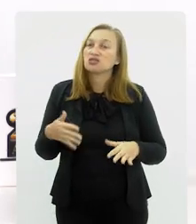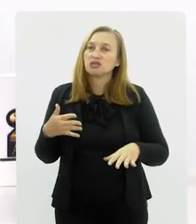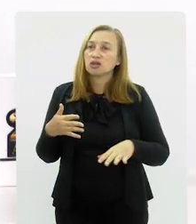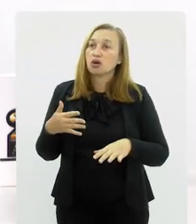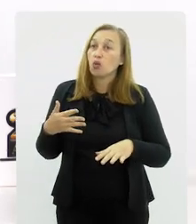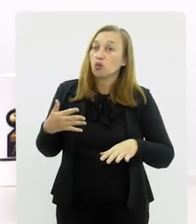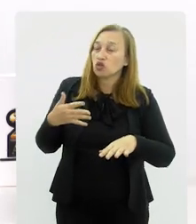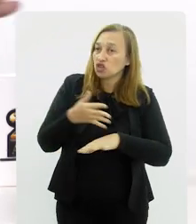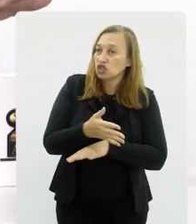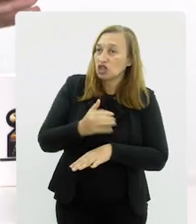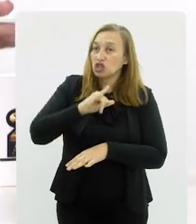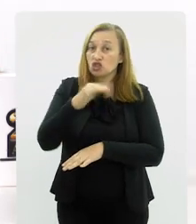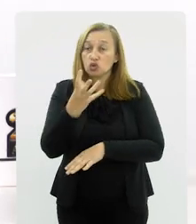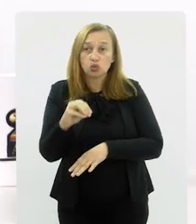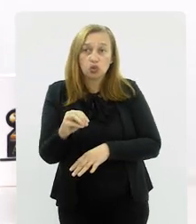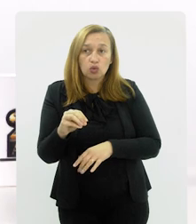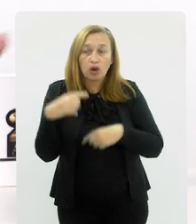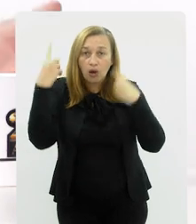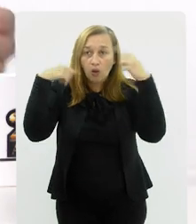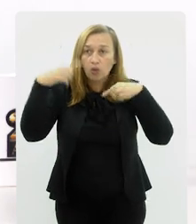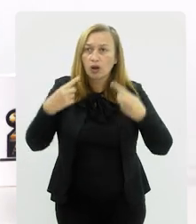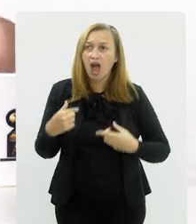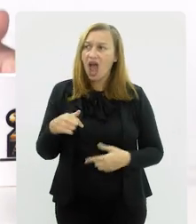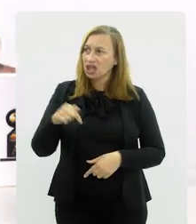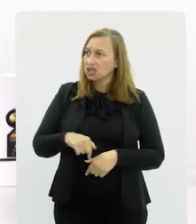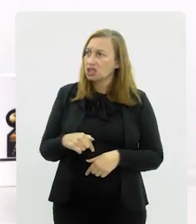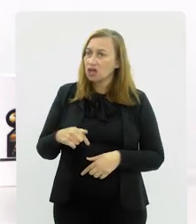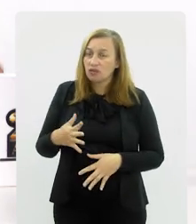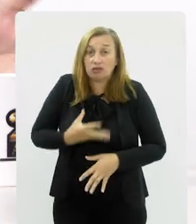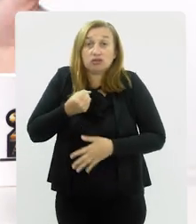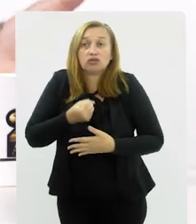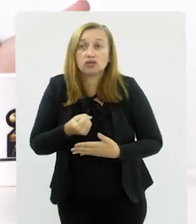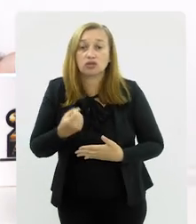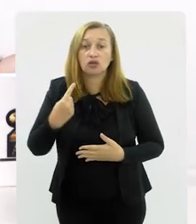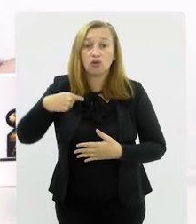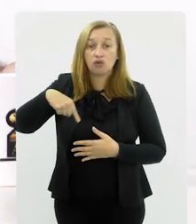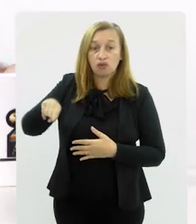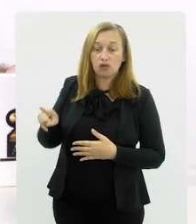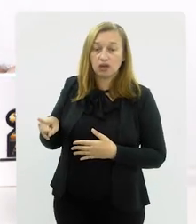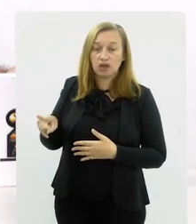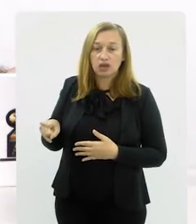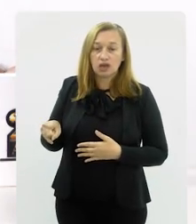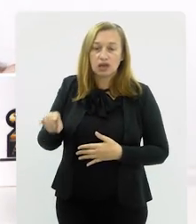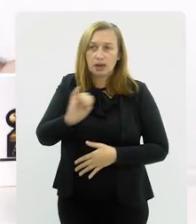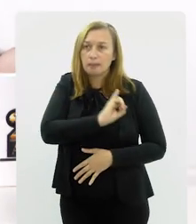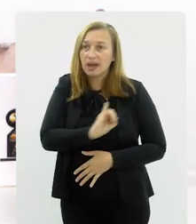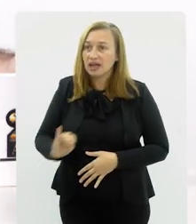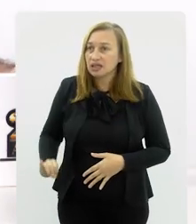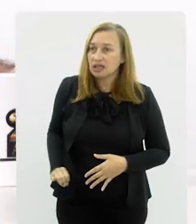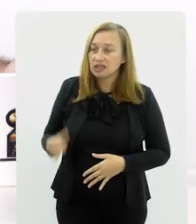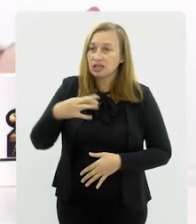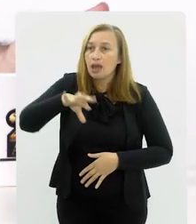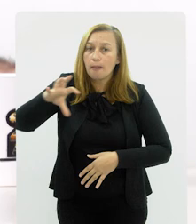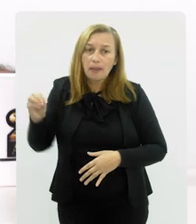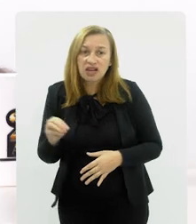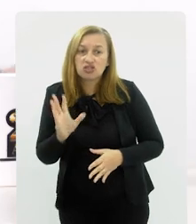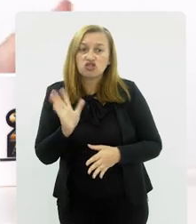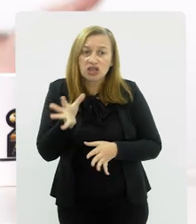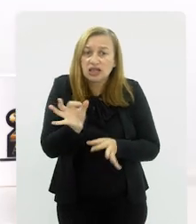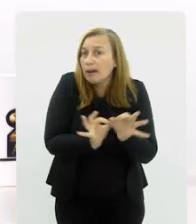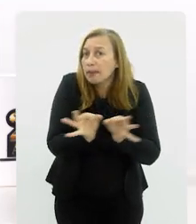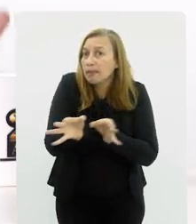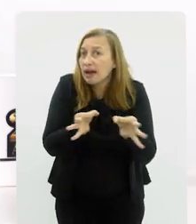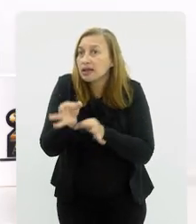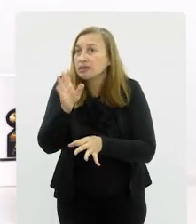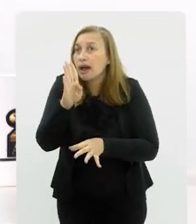Chegou julho, o negócio vira uma loucura. Aqui não, aqui eu me espantei quando eu fui na Imperatriz em março, em abril do ano passado,